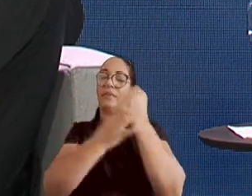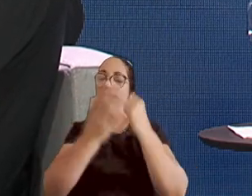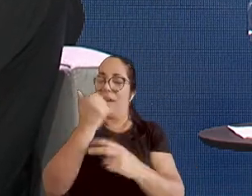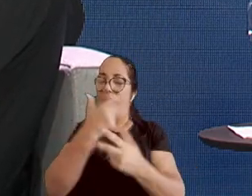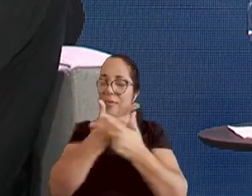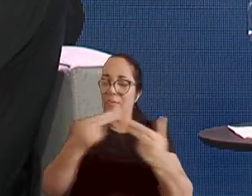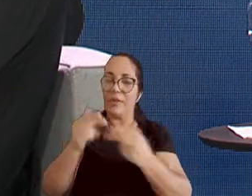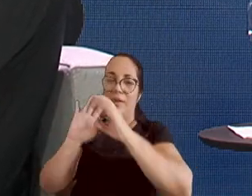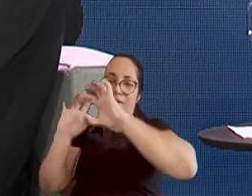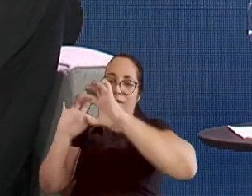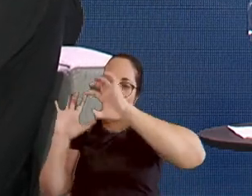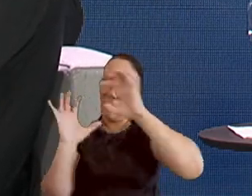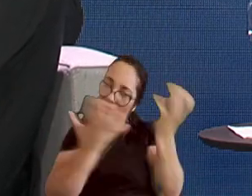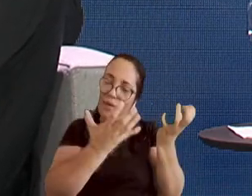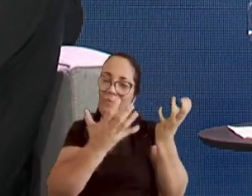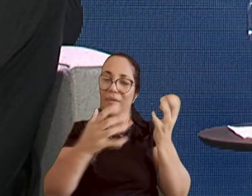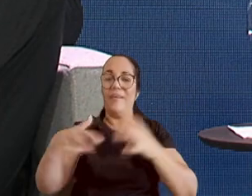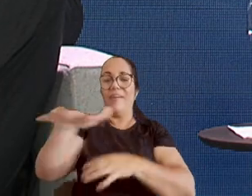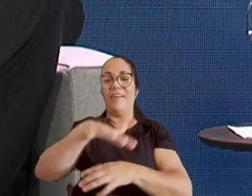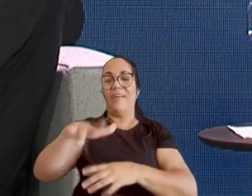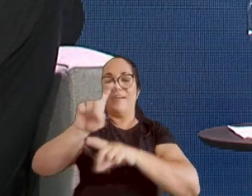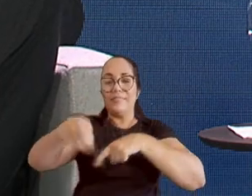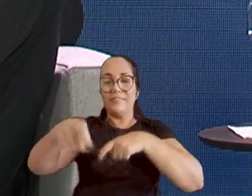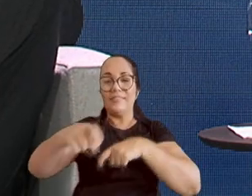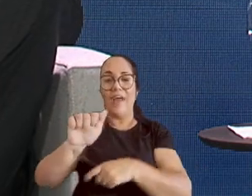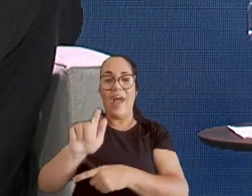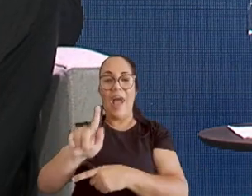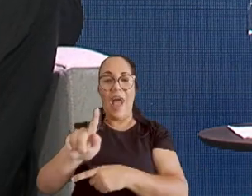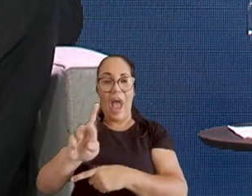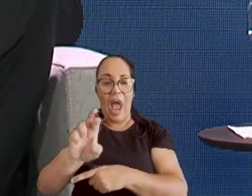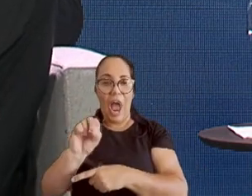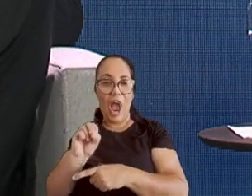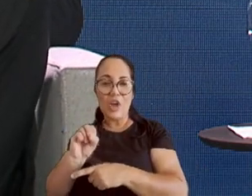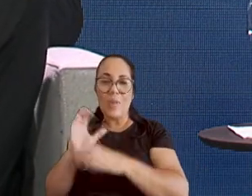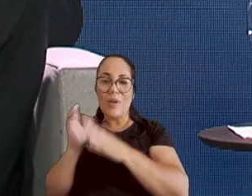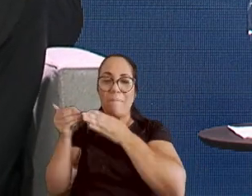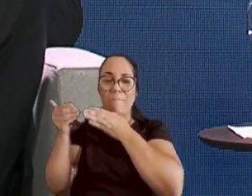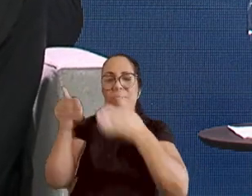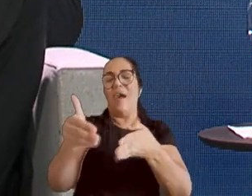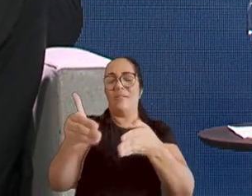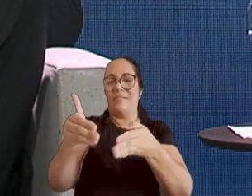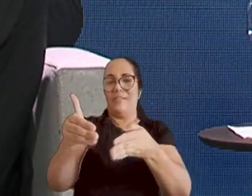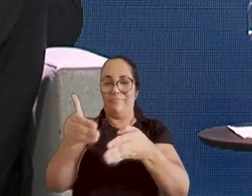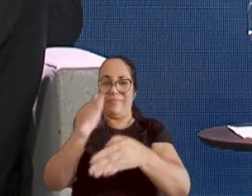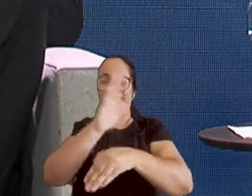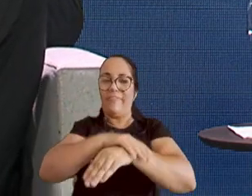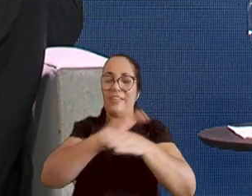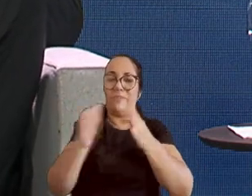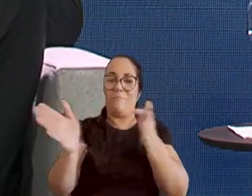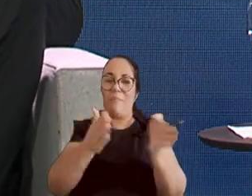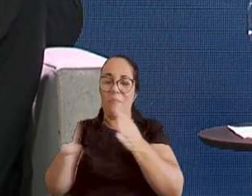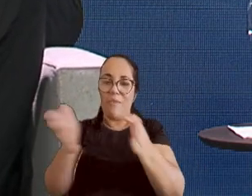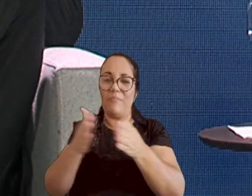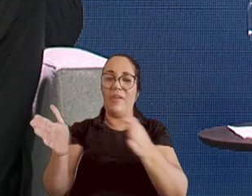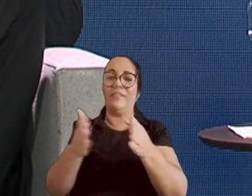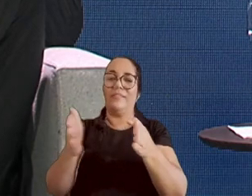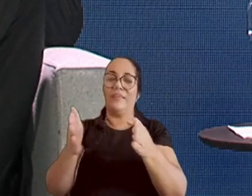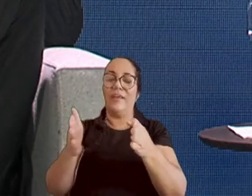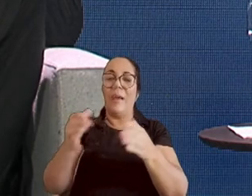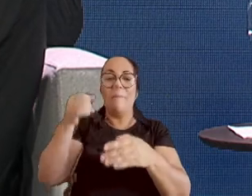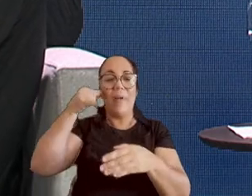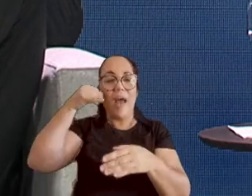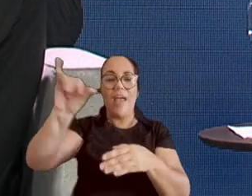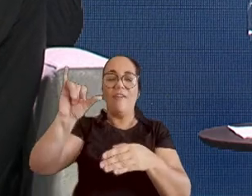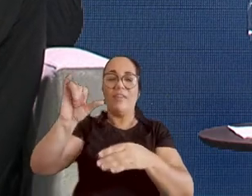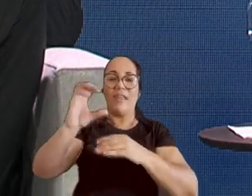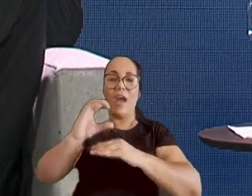Agro faz parte da solução faz parte do problema a gente precisa transicionar essa agricultura para Agricultura de Baixo Carbono ao mesmo tempo que a gente